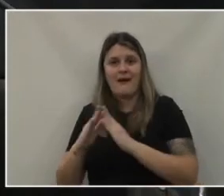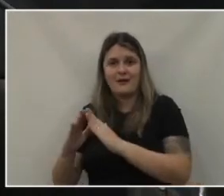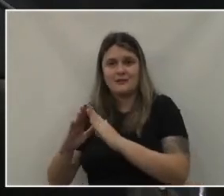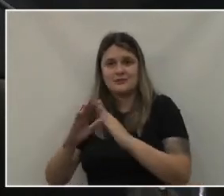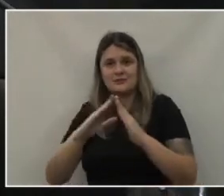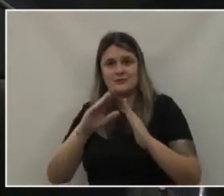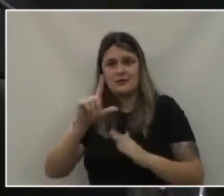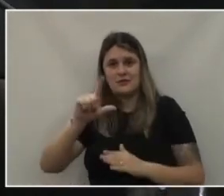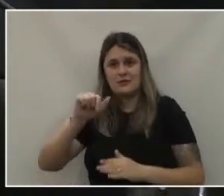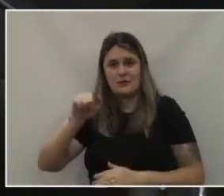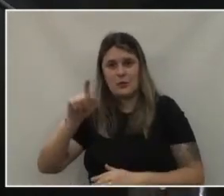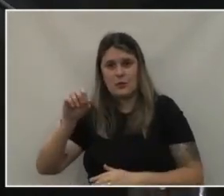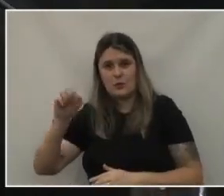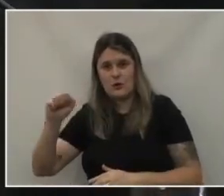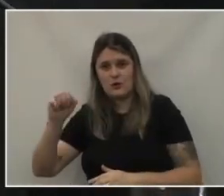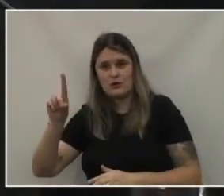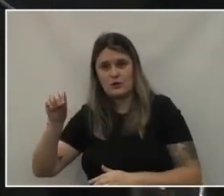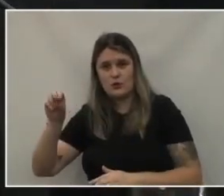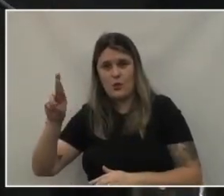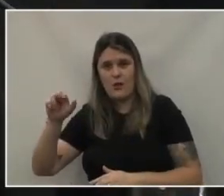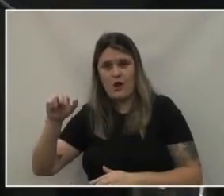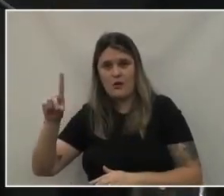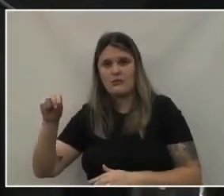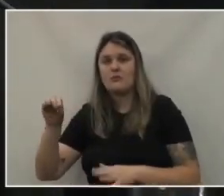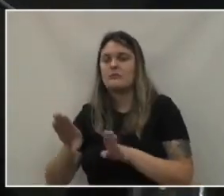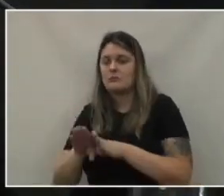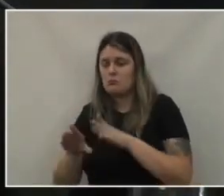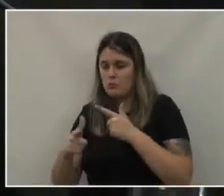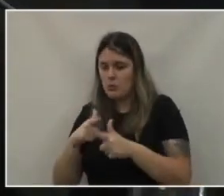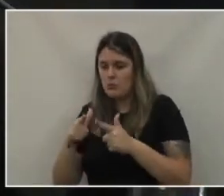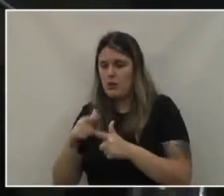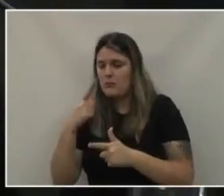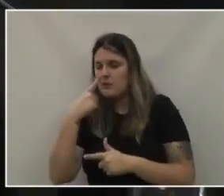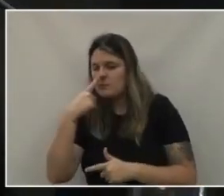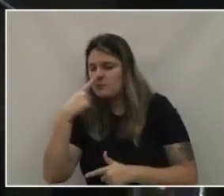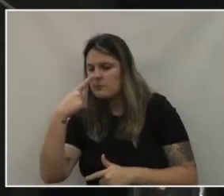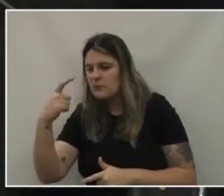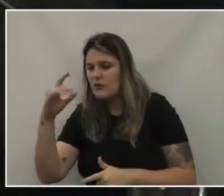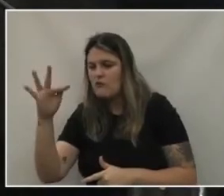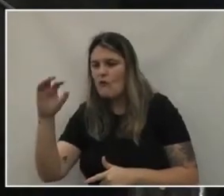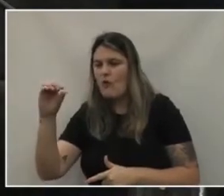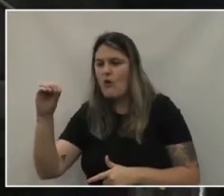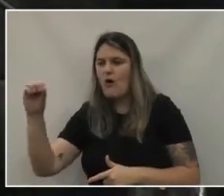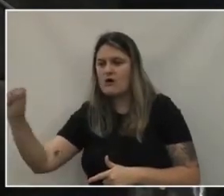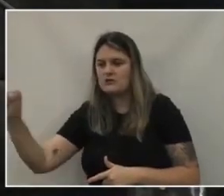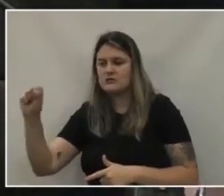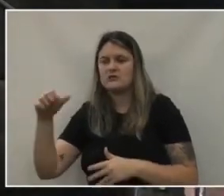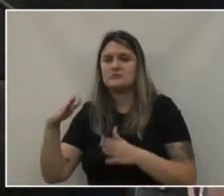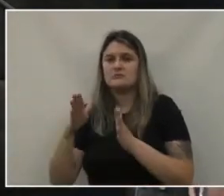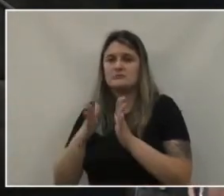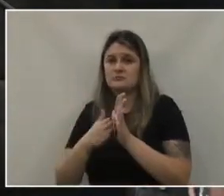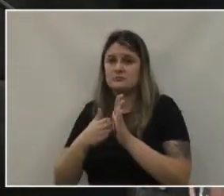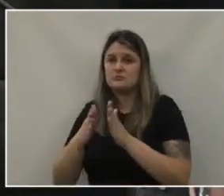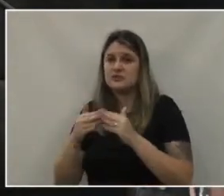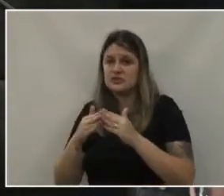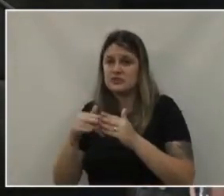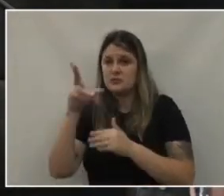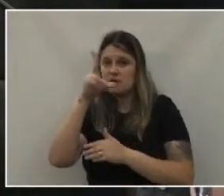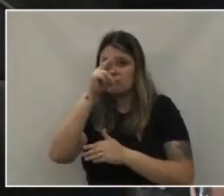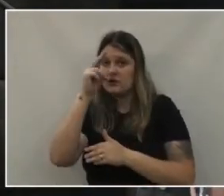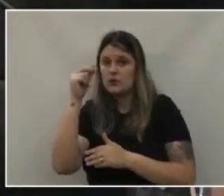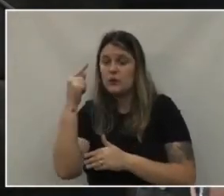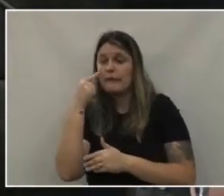situação da fossa aí, está vindo pela rua. A fossa deles tem que pedir para a prefeitura